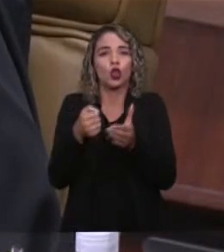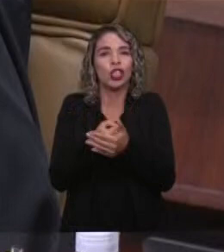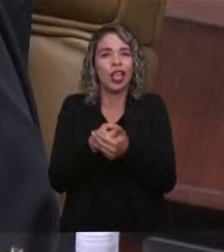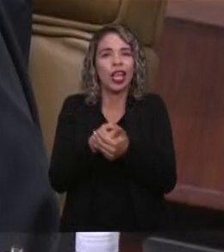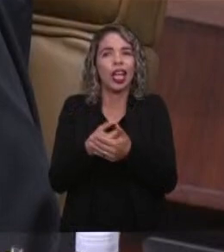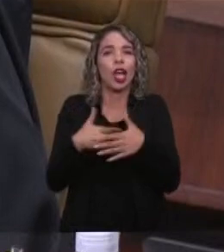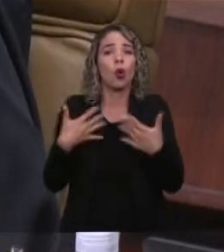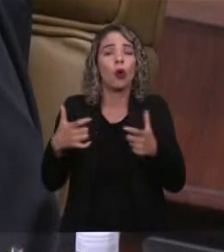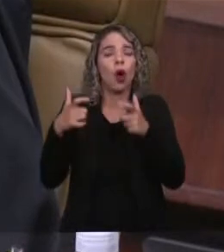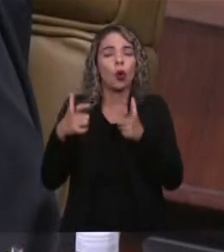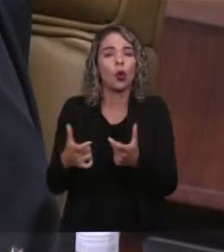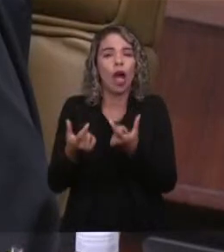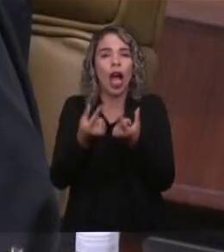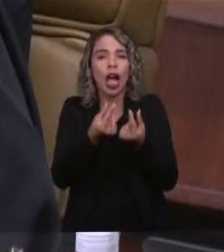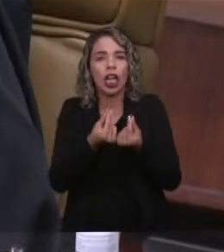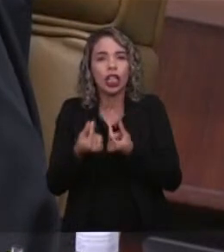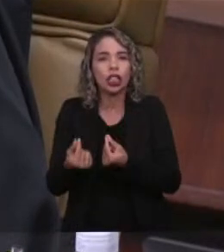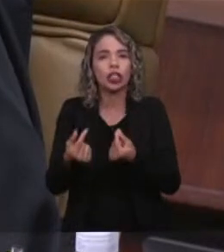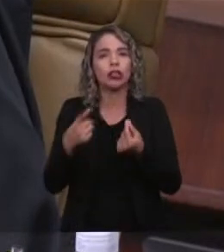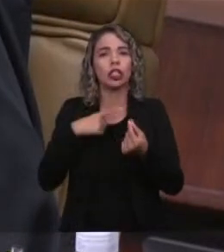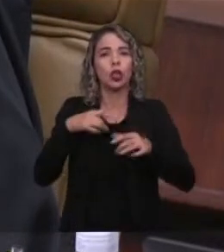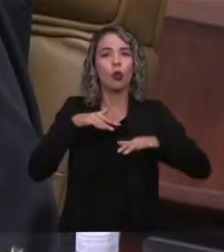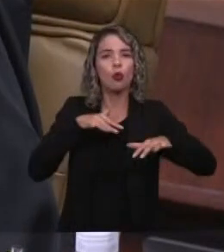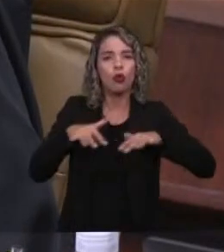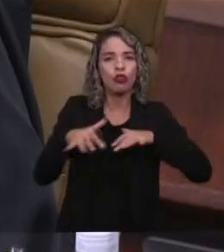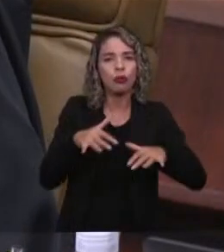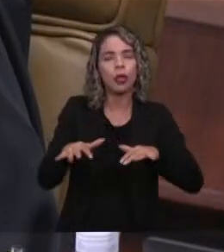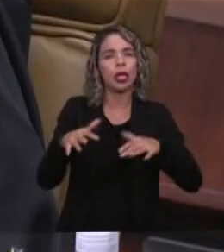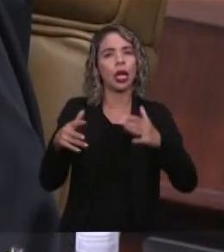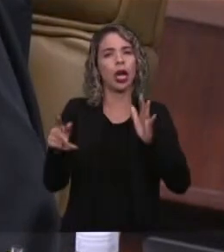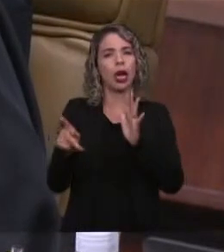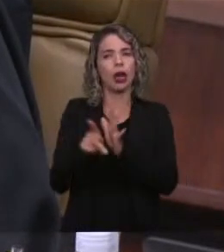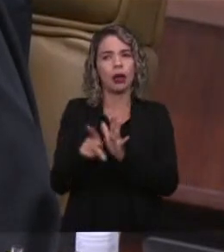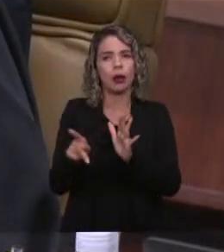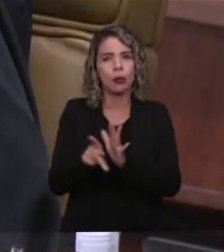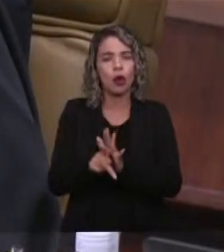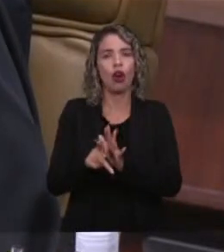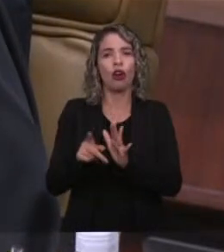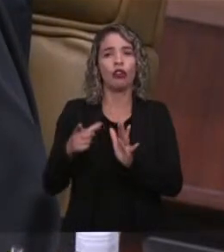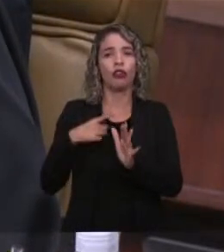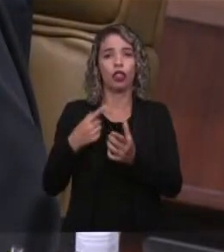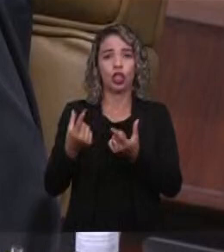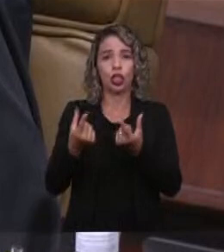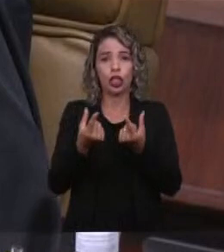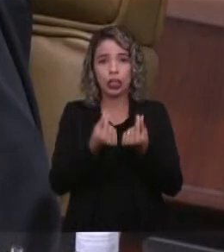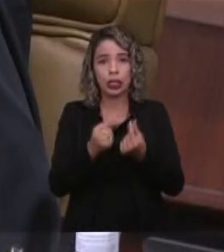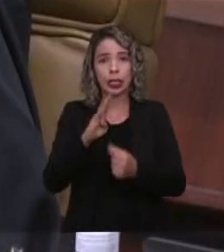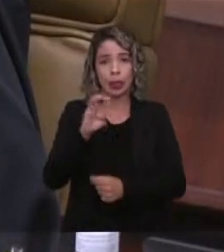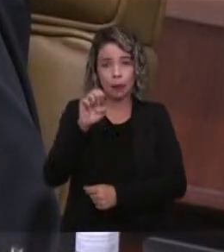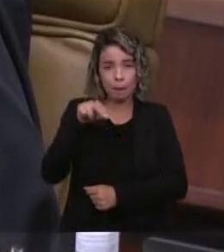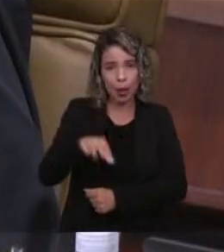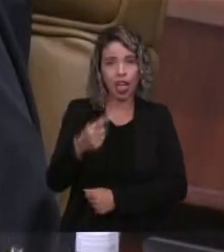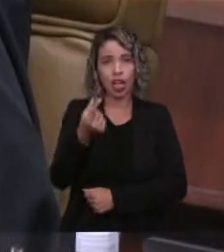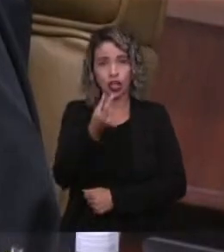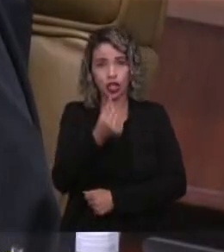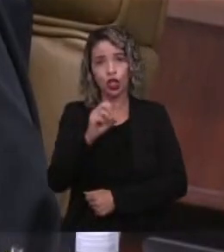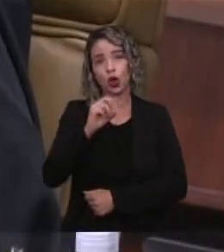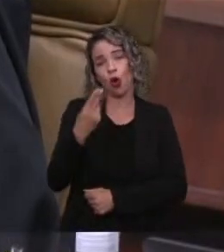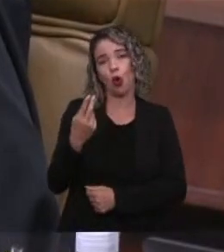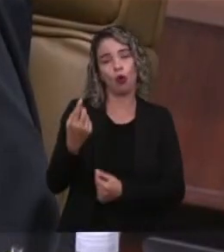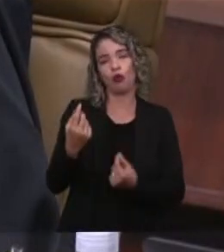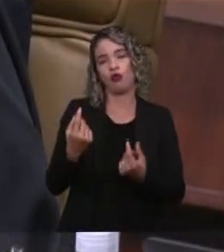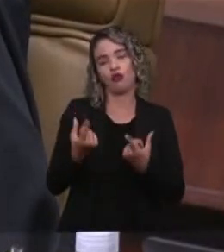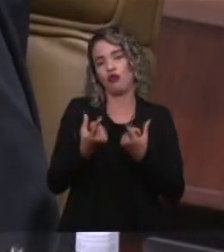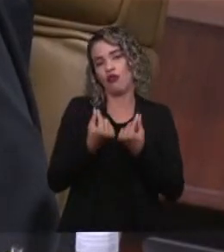origem, localização, disposição, movimentação ou propriedade de bens, valores e direitos. Faço a citação